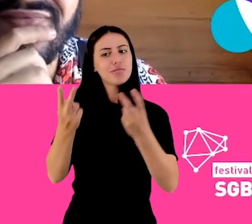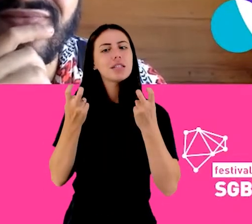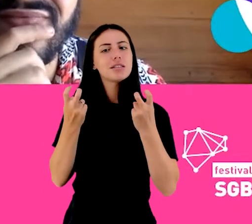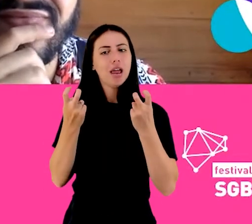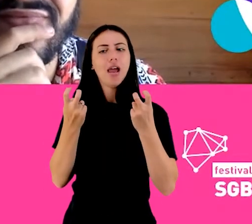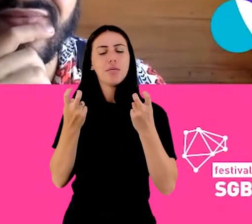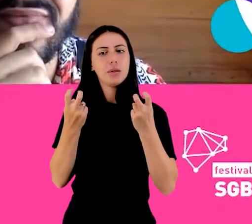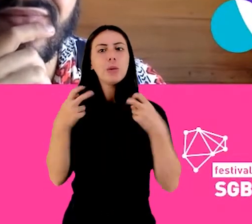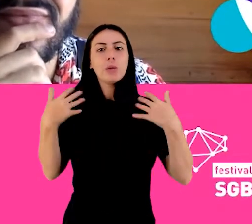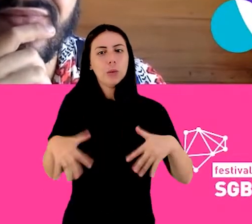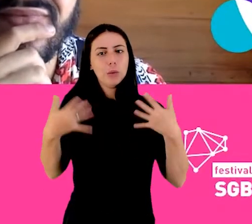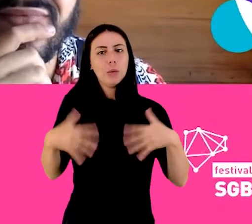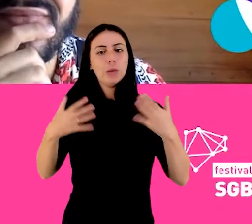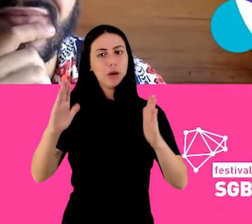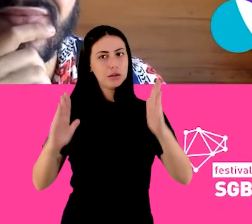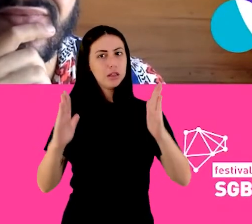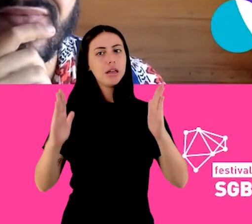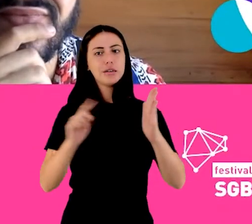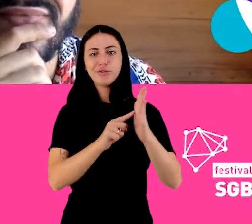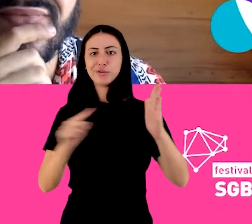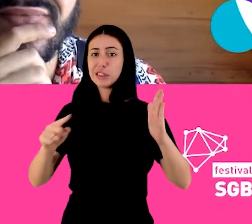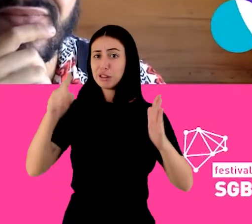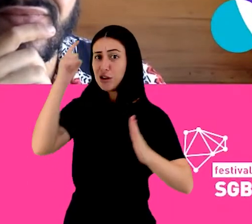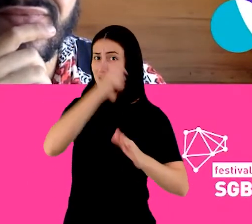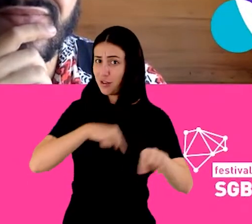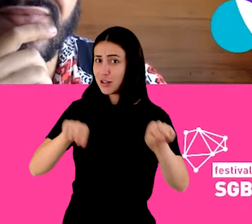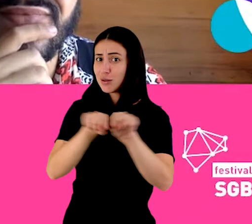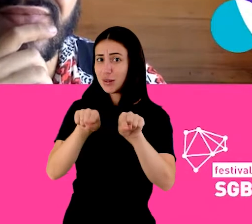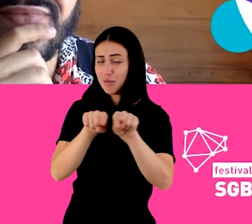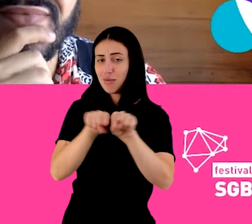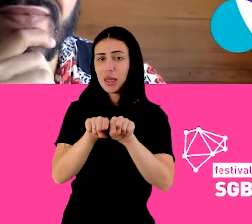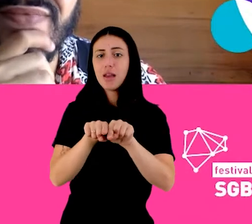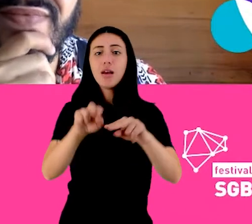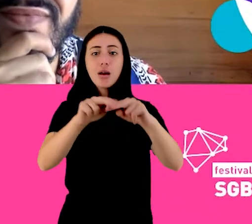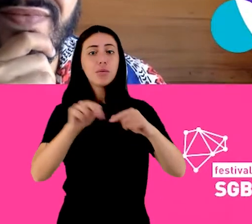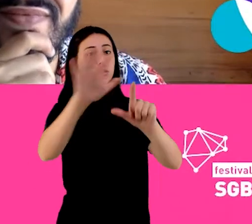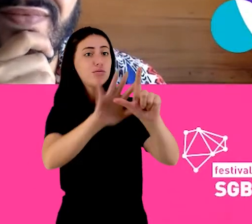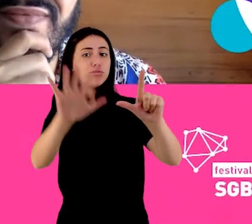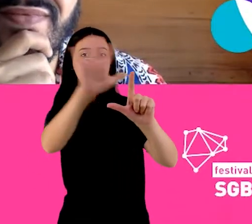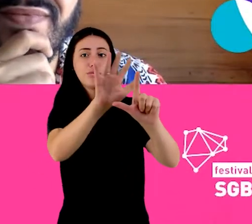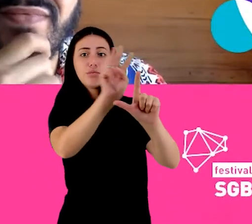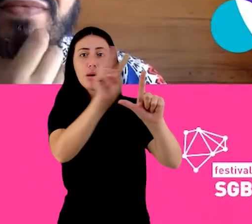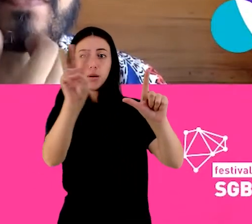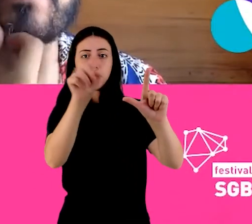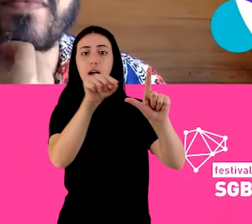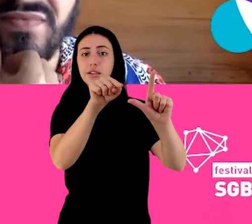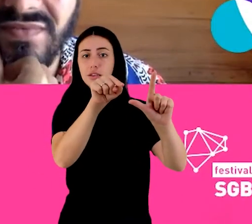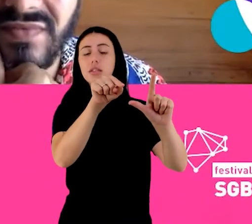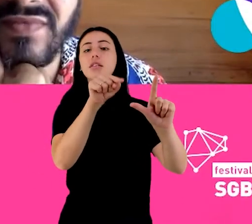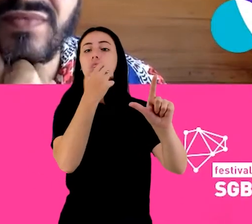mas... E aí vamos trazer essa questão do contexto. Como o racismo estrutural ele existe